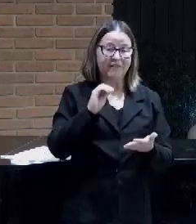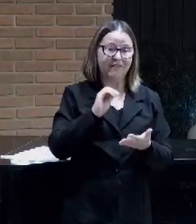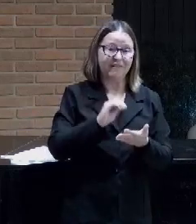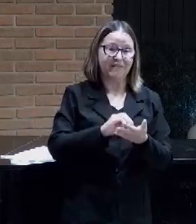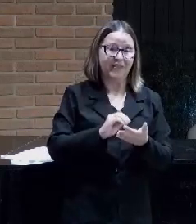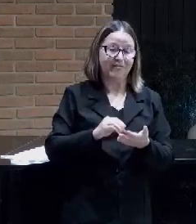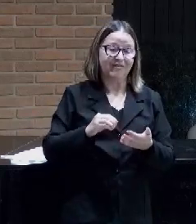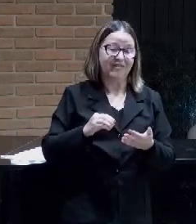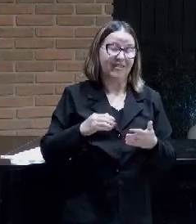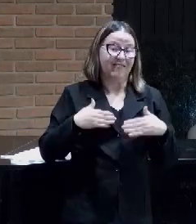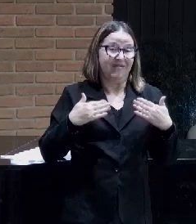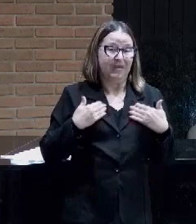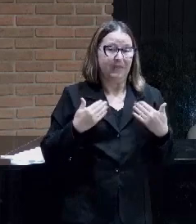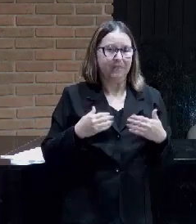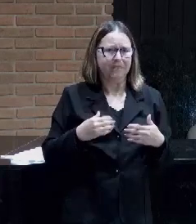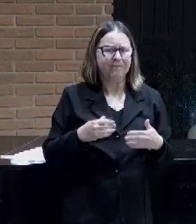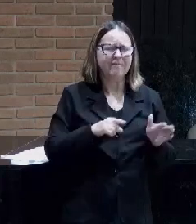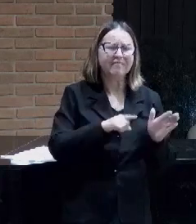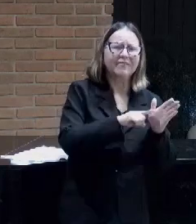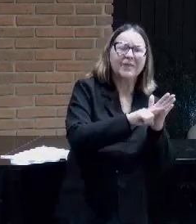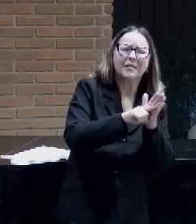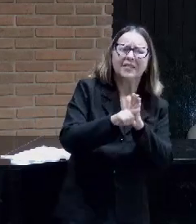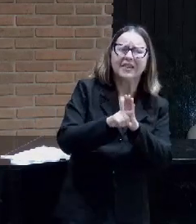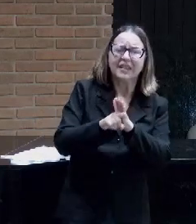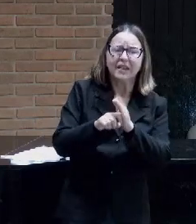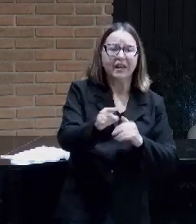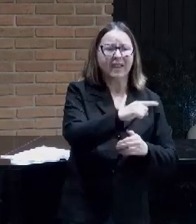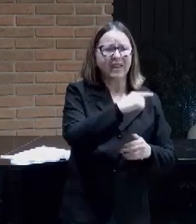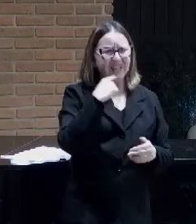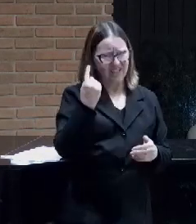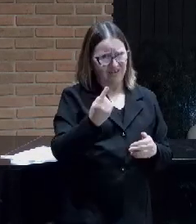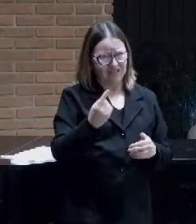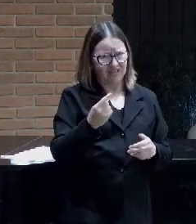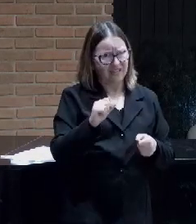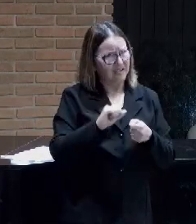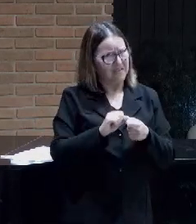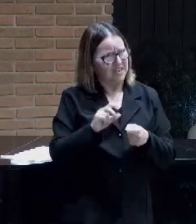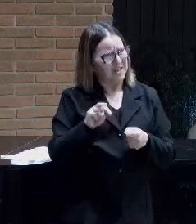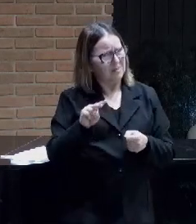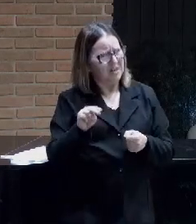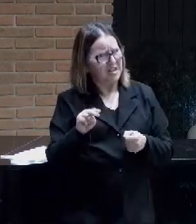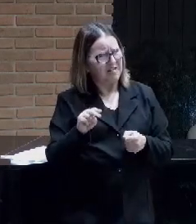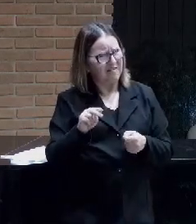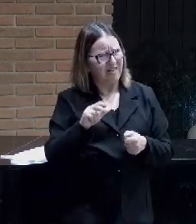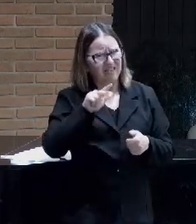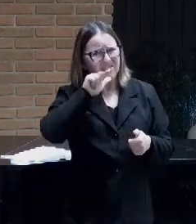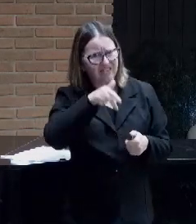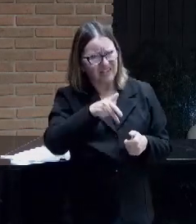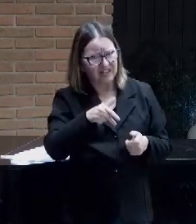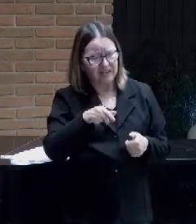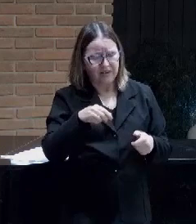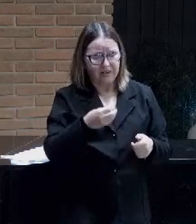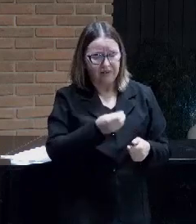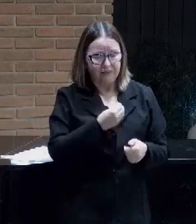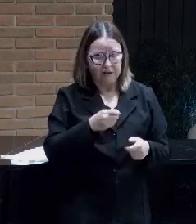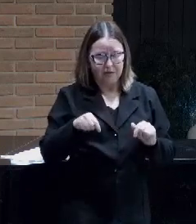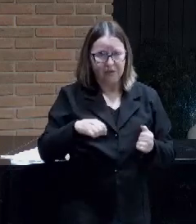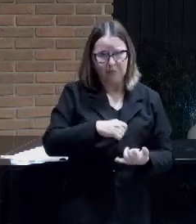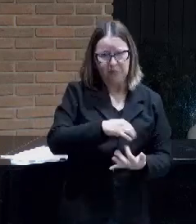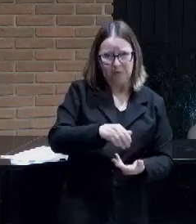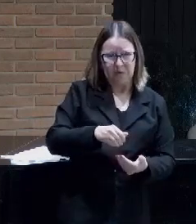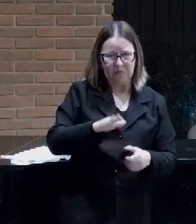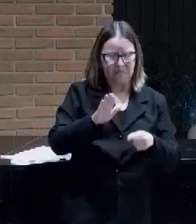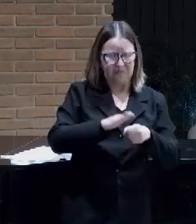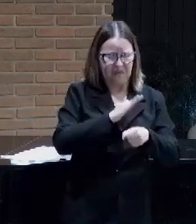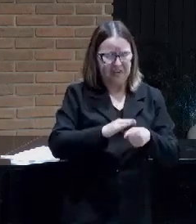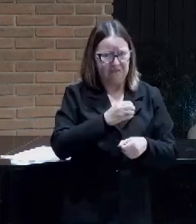para vocês, será que nós muitas das vezes não nos comportamos igual a Jonas? Vivemos num mundo cheio de pecado, num mundo caído,